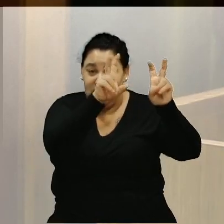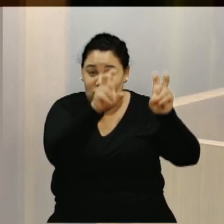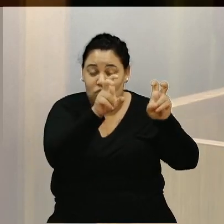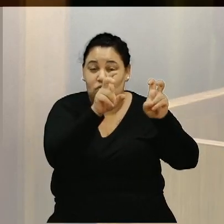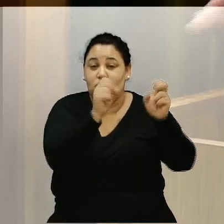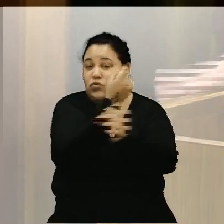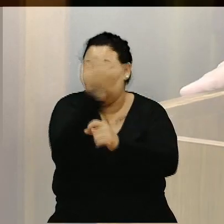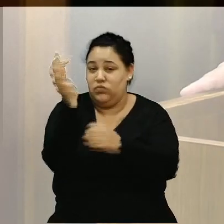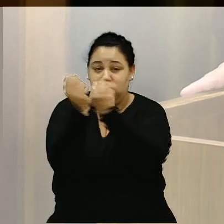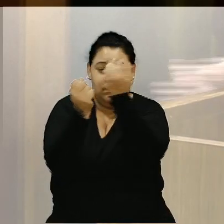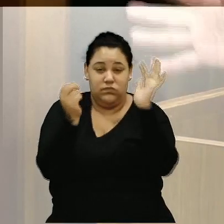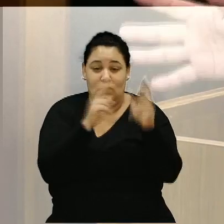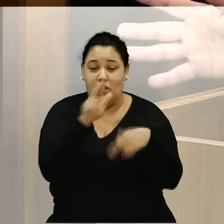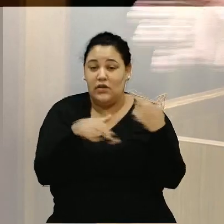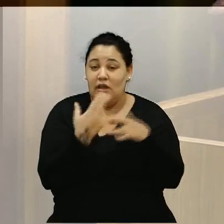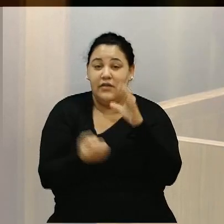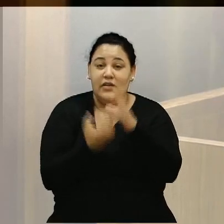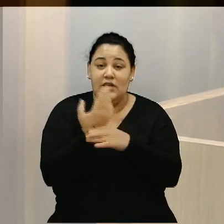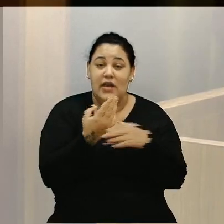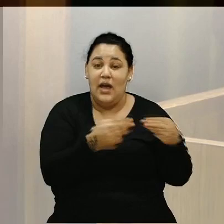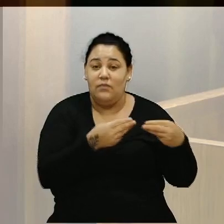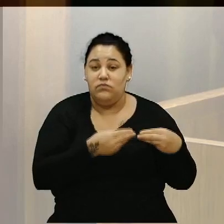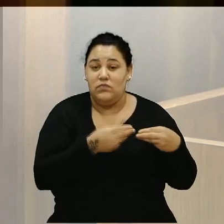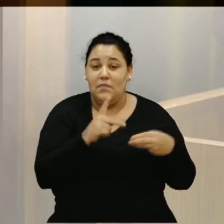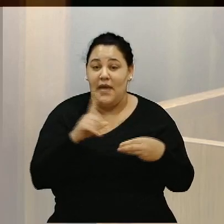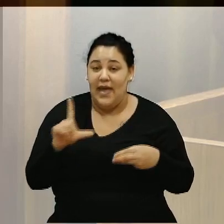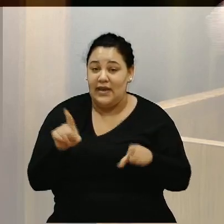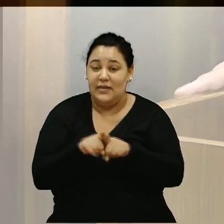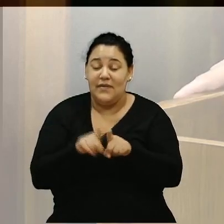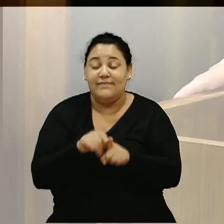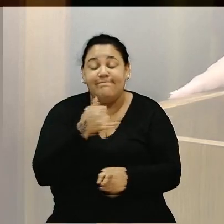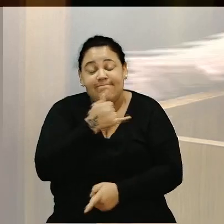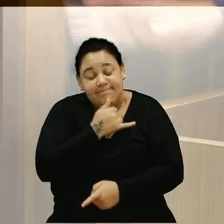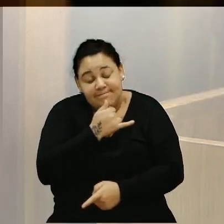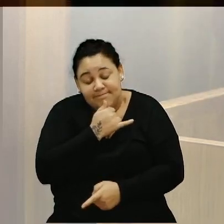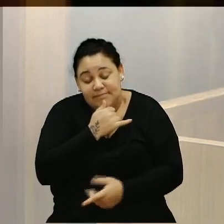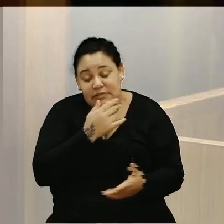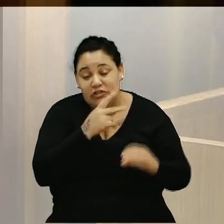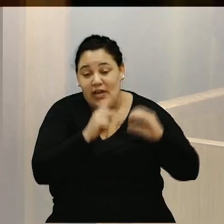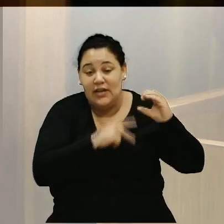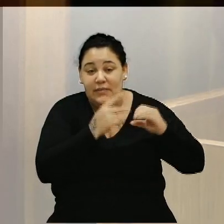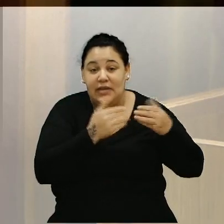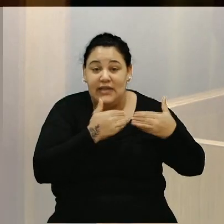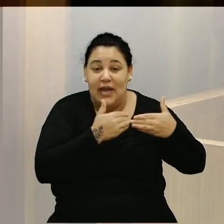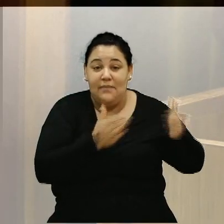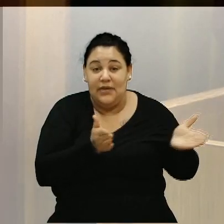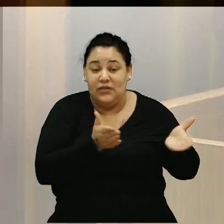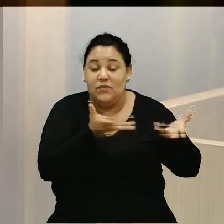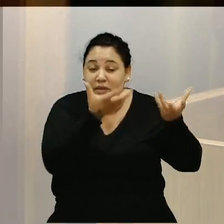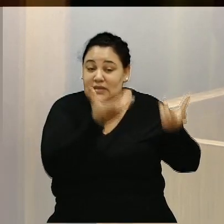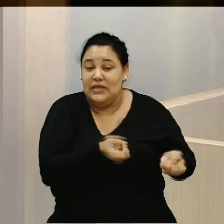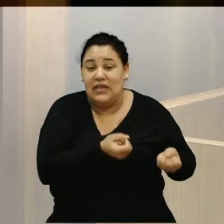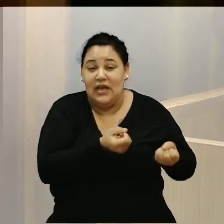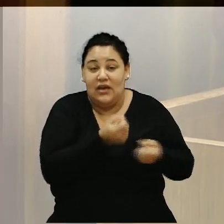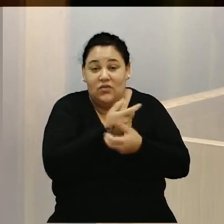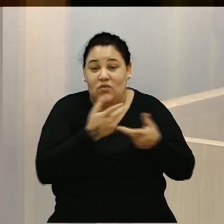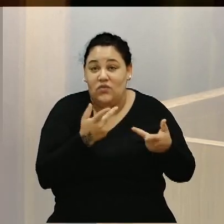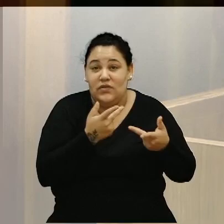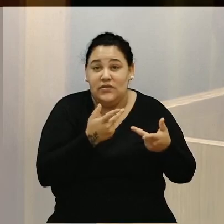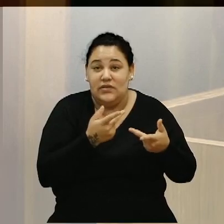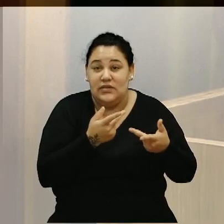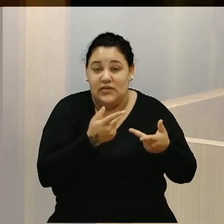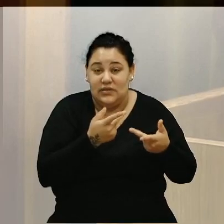uma moção, PLs. Infelizmente a casa está abrindo precedente para derrubar e colocar em